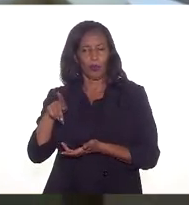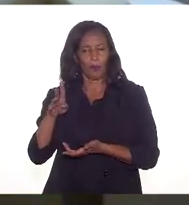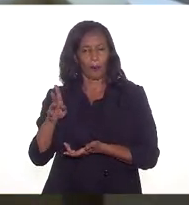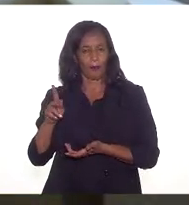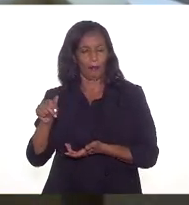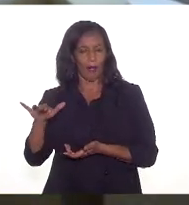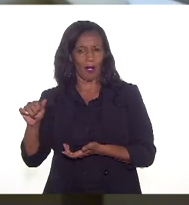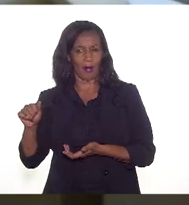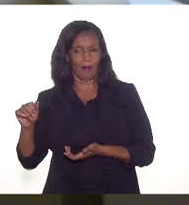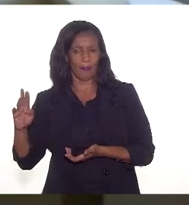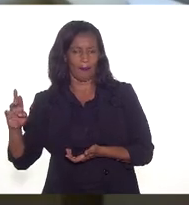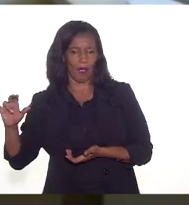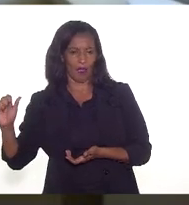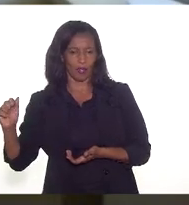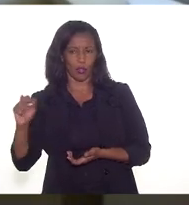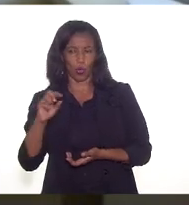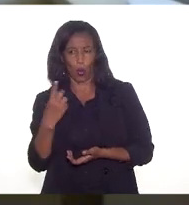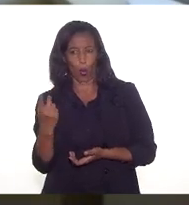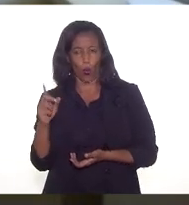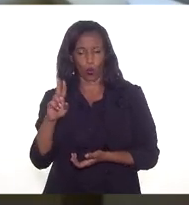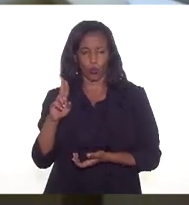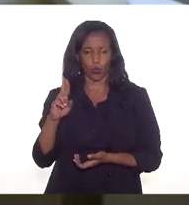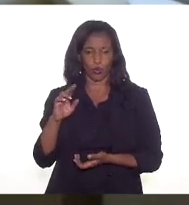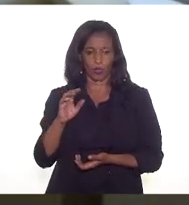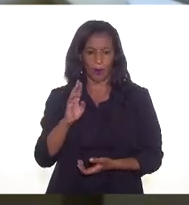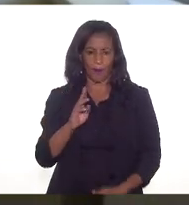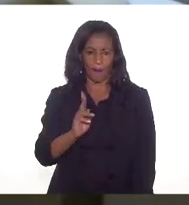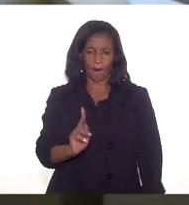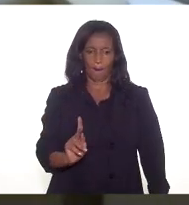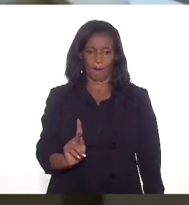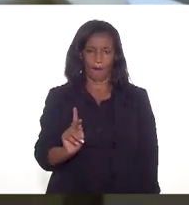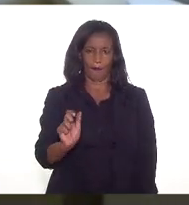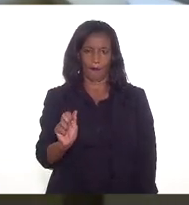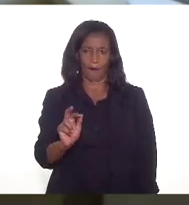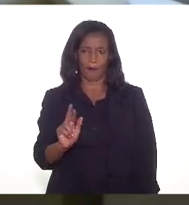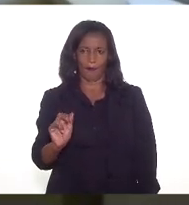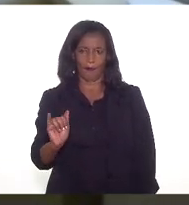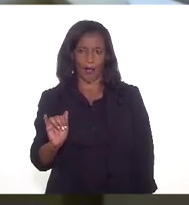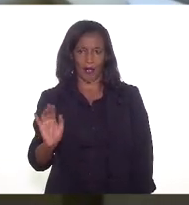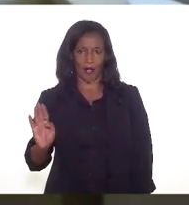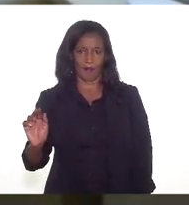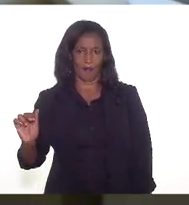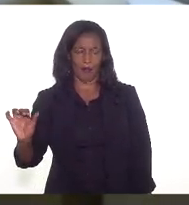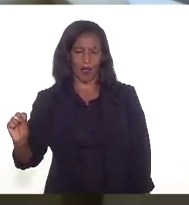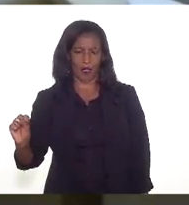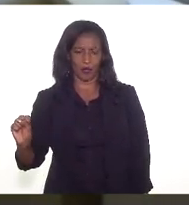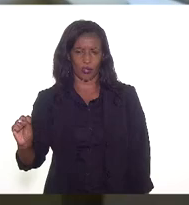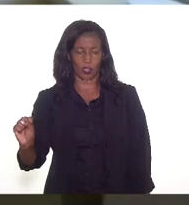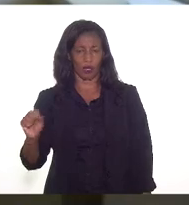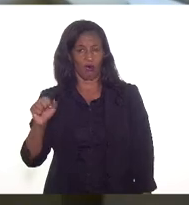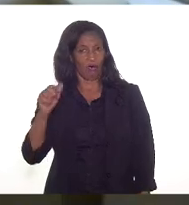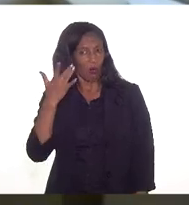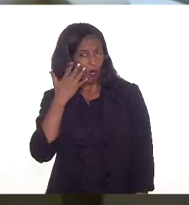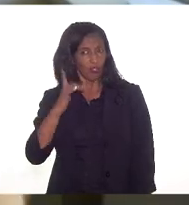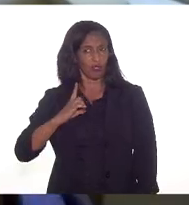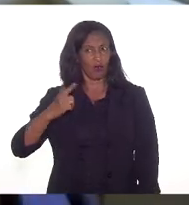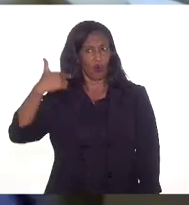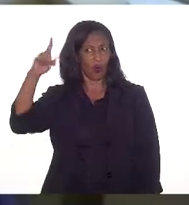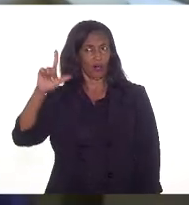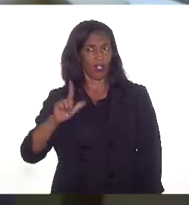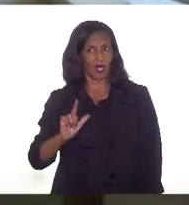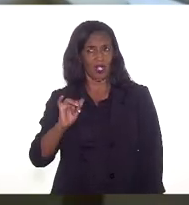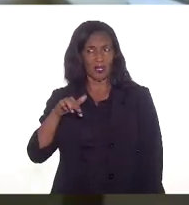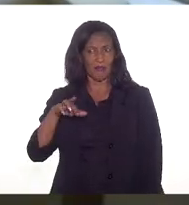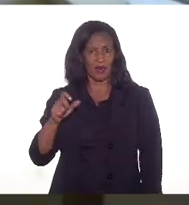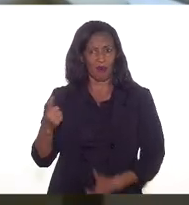Porque a notícia que eu tenho é que do Paribas também teve uma outra liminar para que